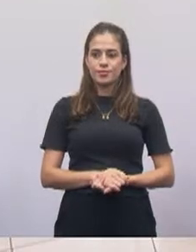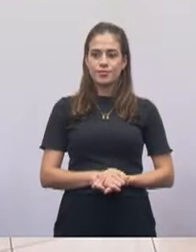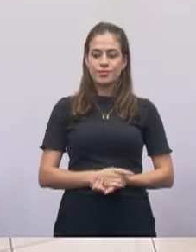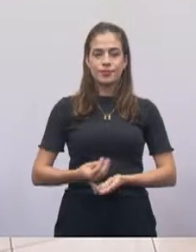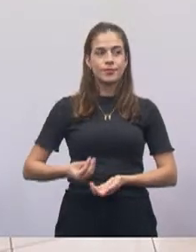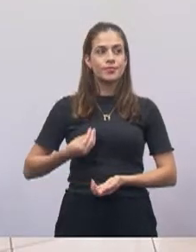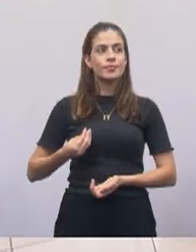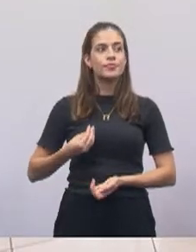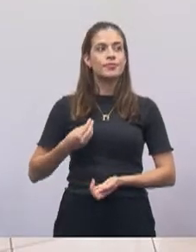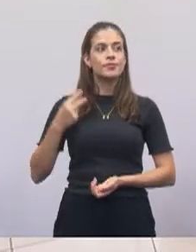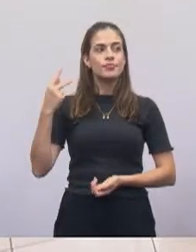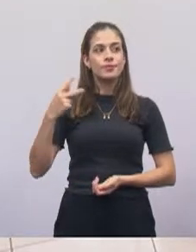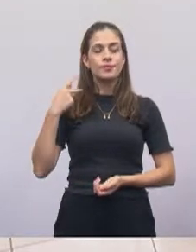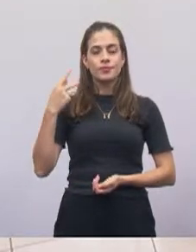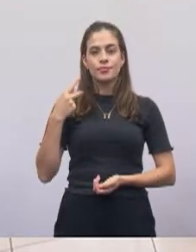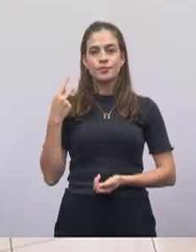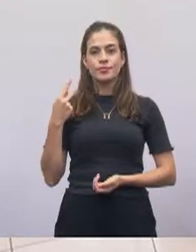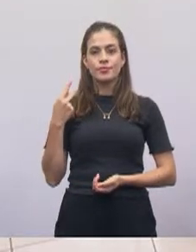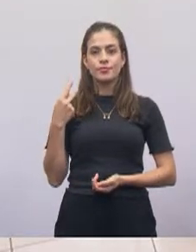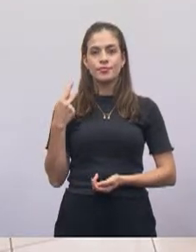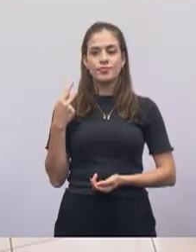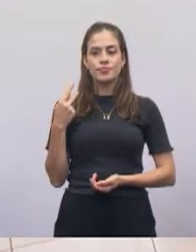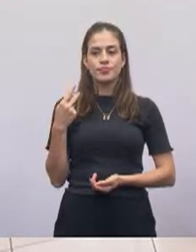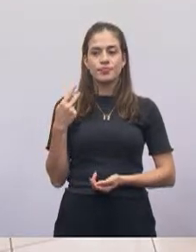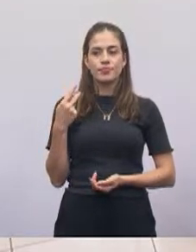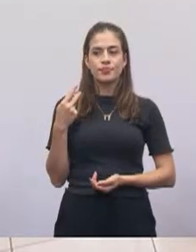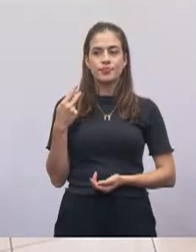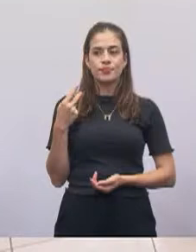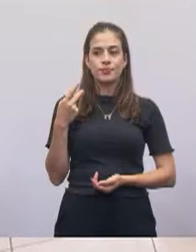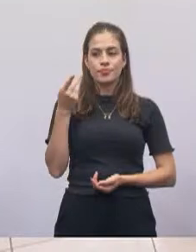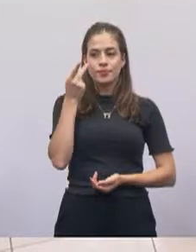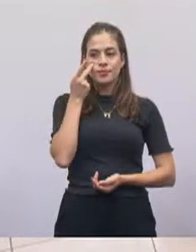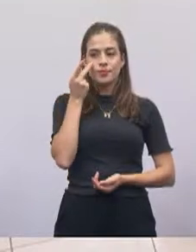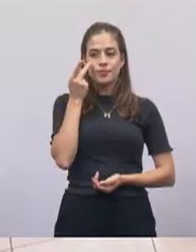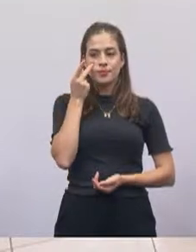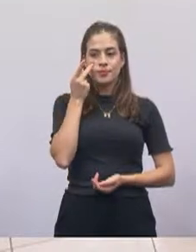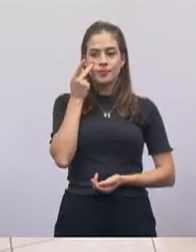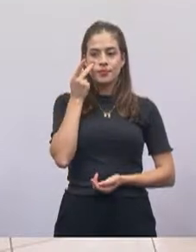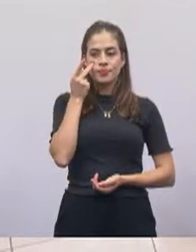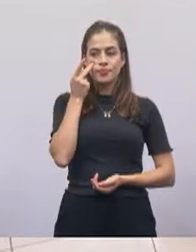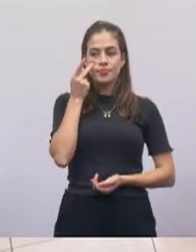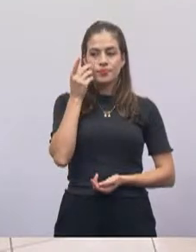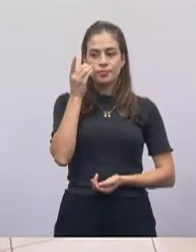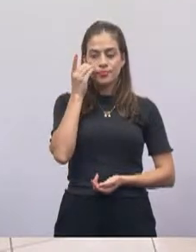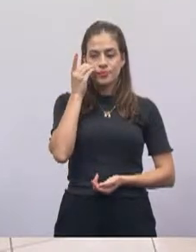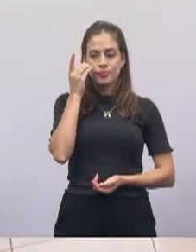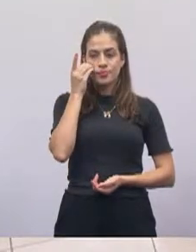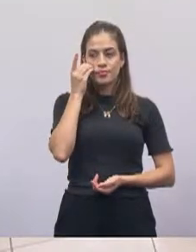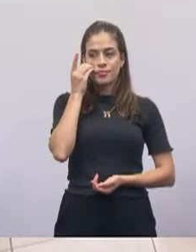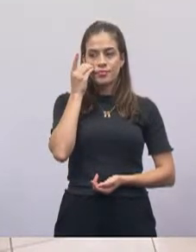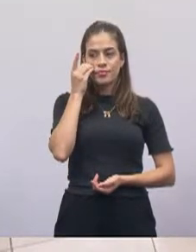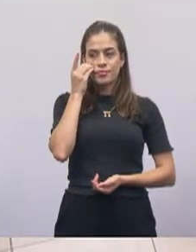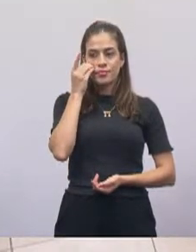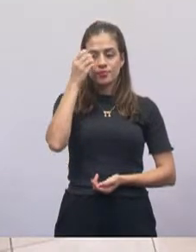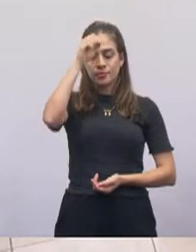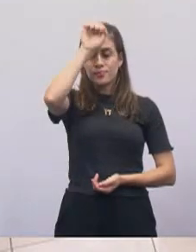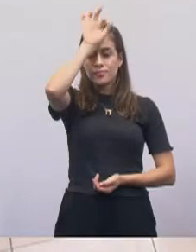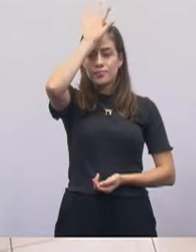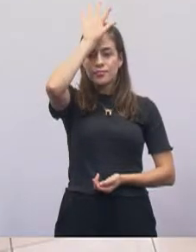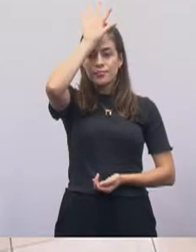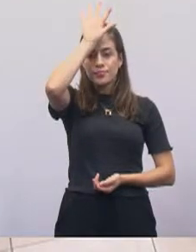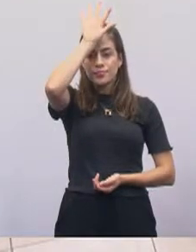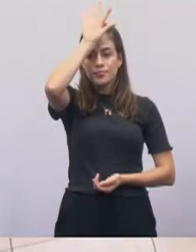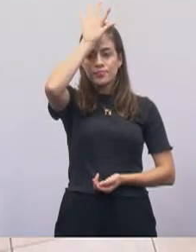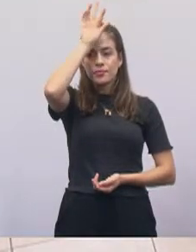Estão presentes os seguintes vereadores: vereador Paulinho dos Condutores, vereador Dude, vereador Dr. Rodrigo